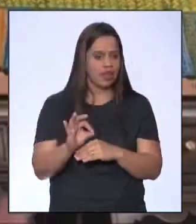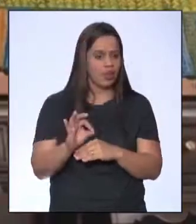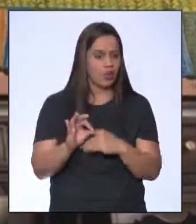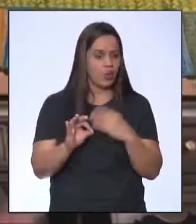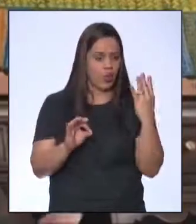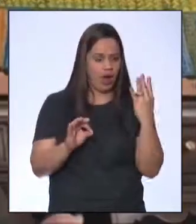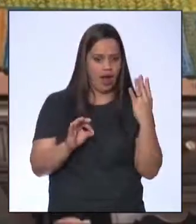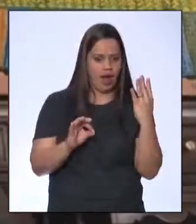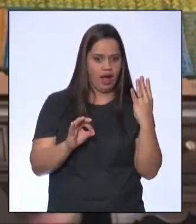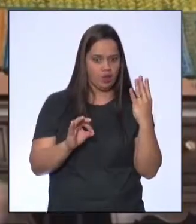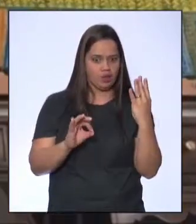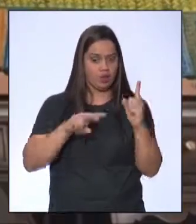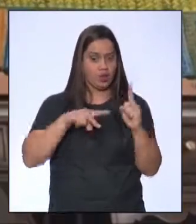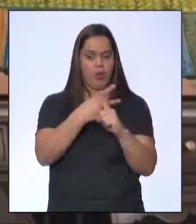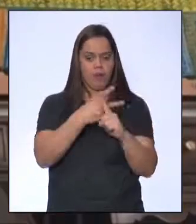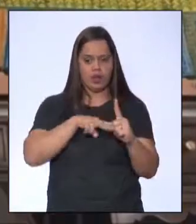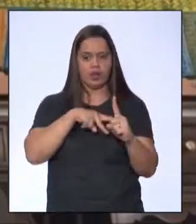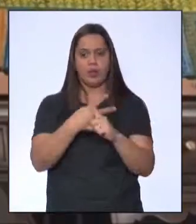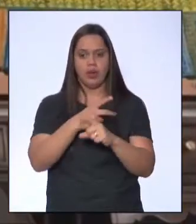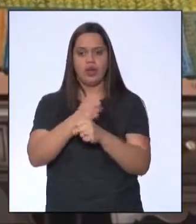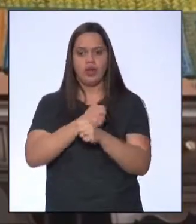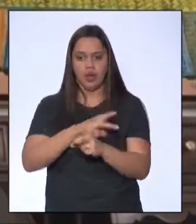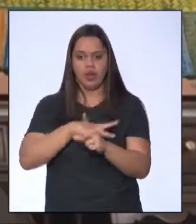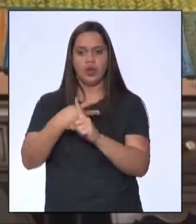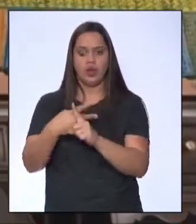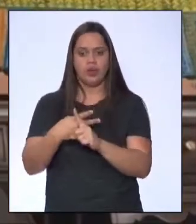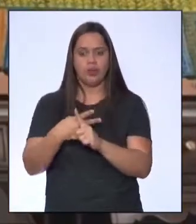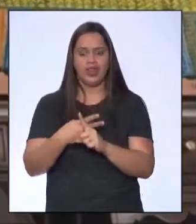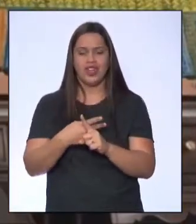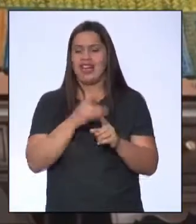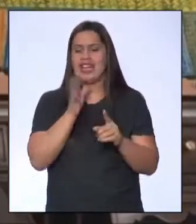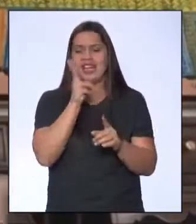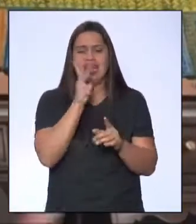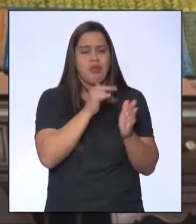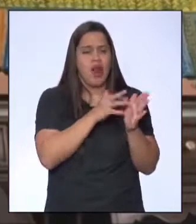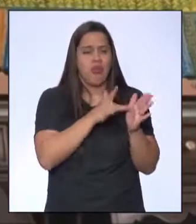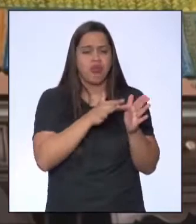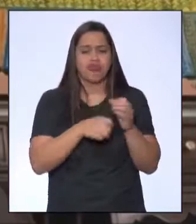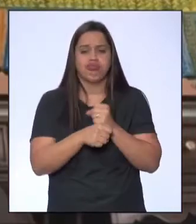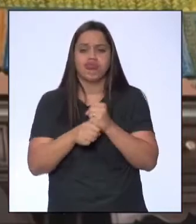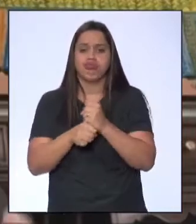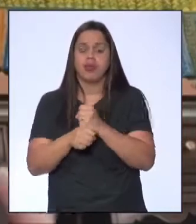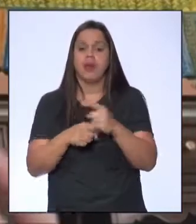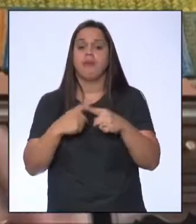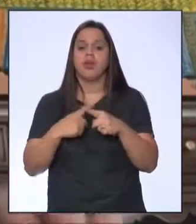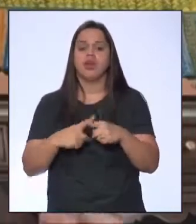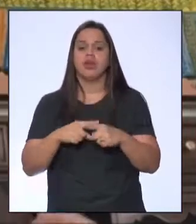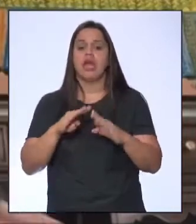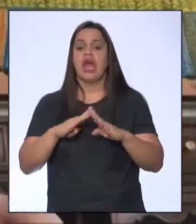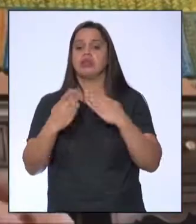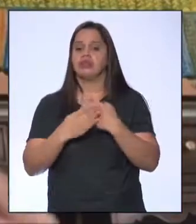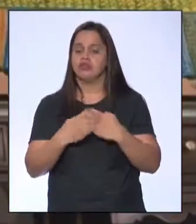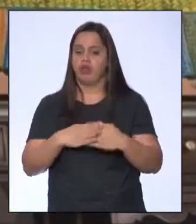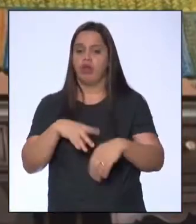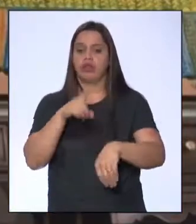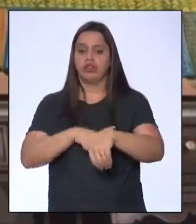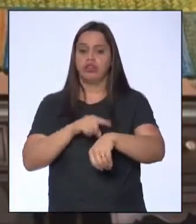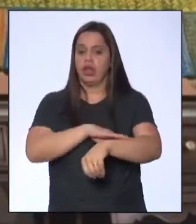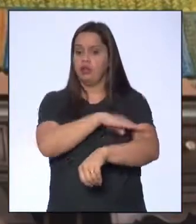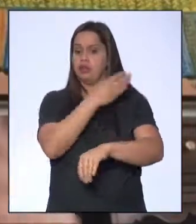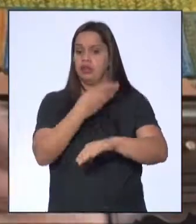4% dobrando por ano, a gente vai levar anos, porque a escola de tempo integral requer um